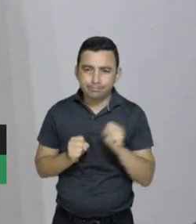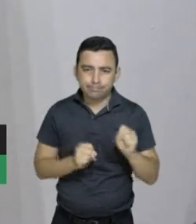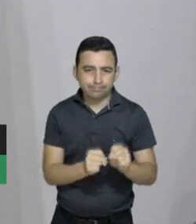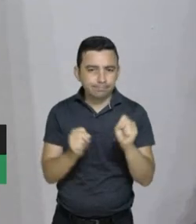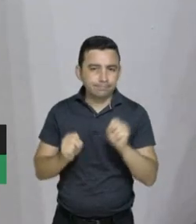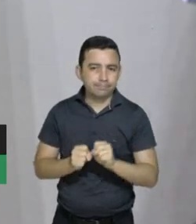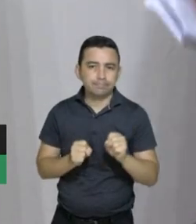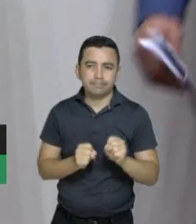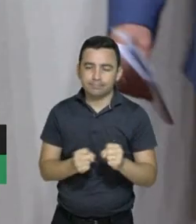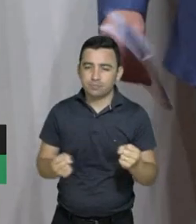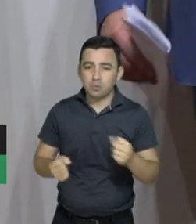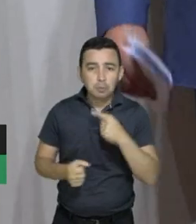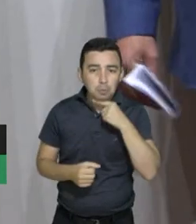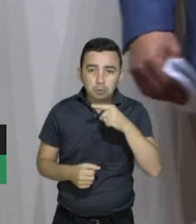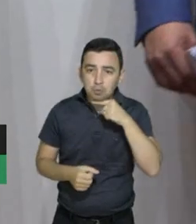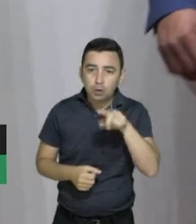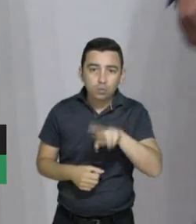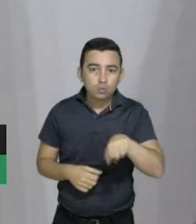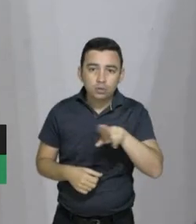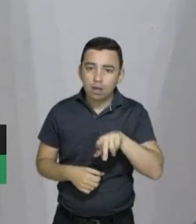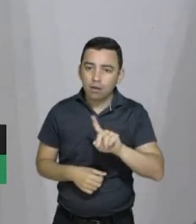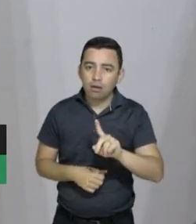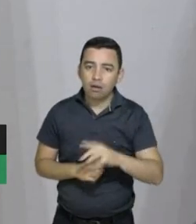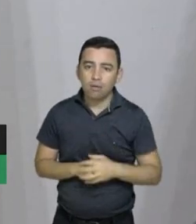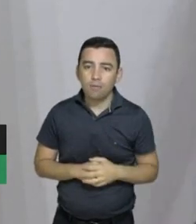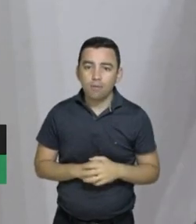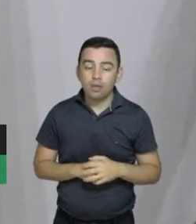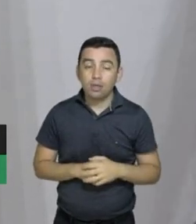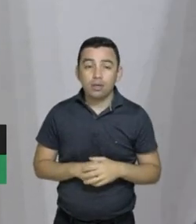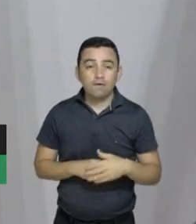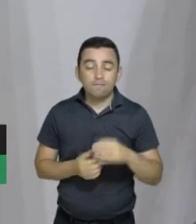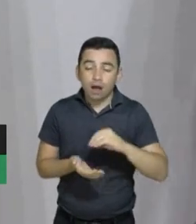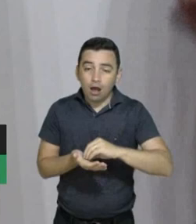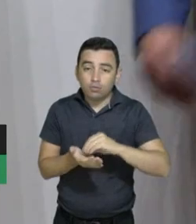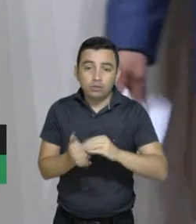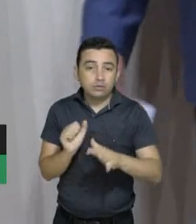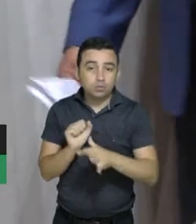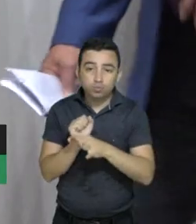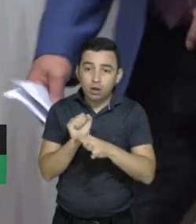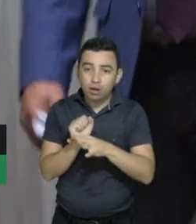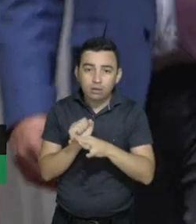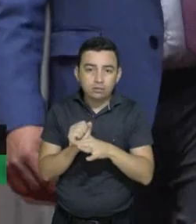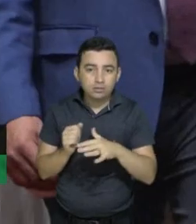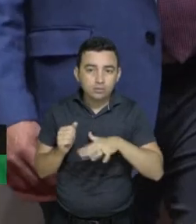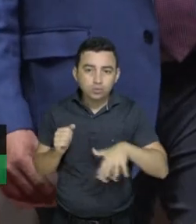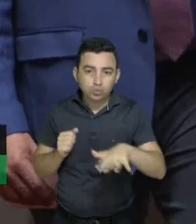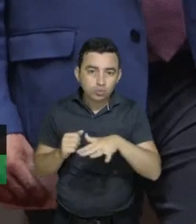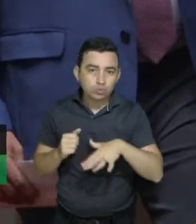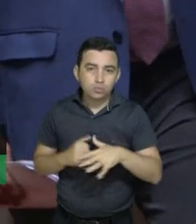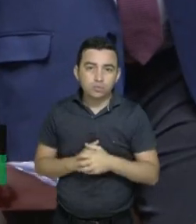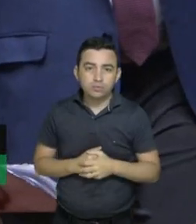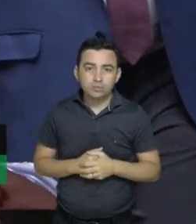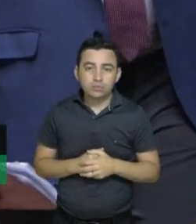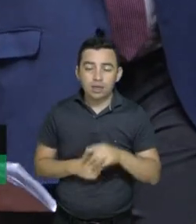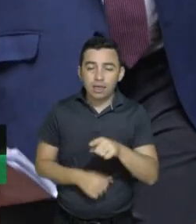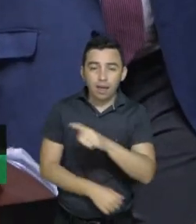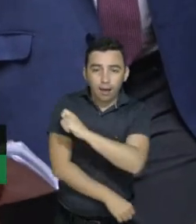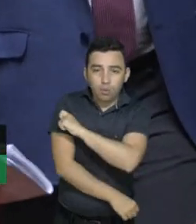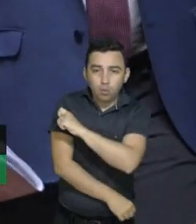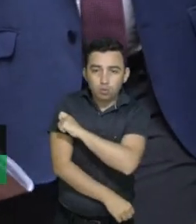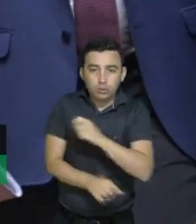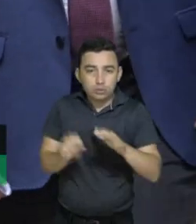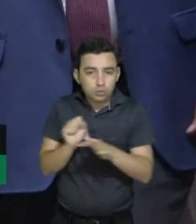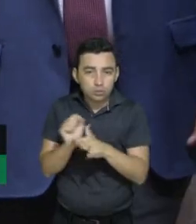sem condições de uso isso gera insegurança professor já era falta de segurança para aluno